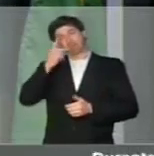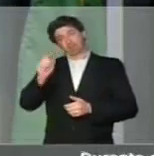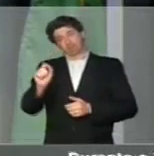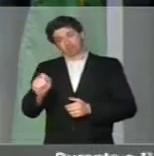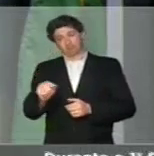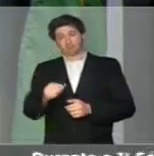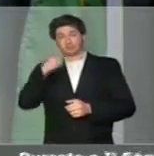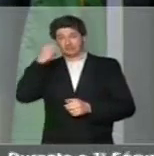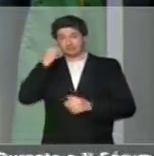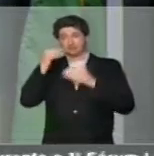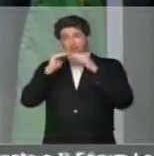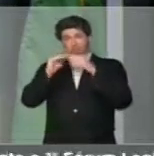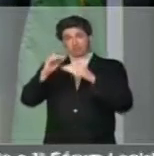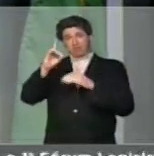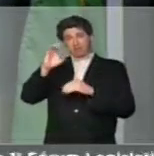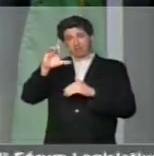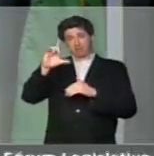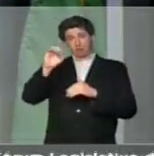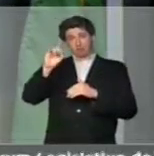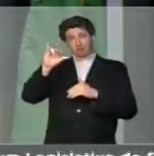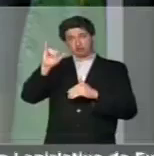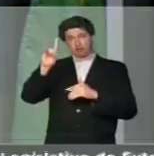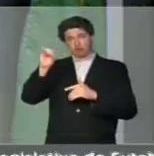dizer ao senador Delcy,